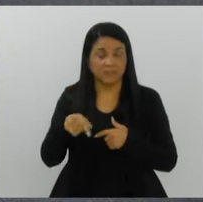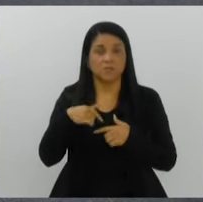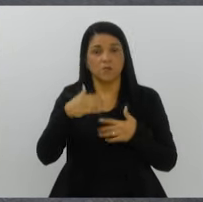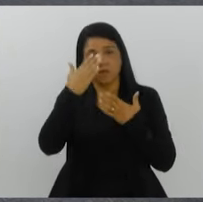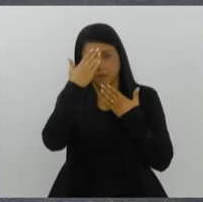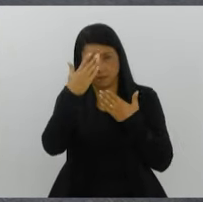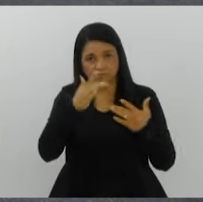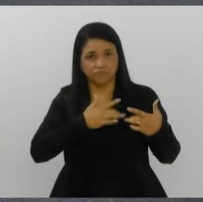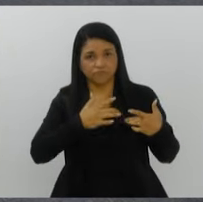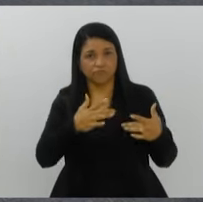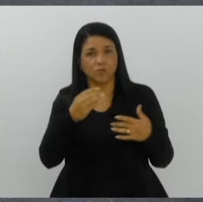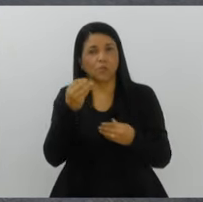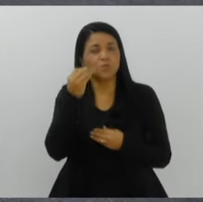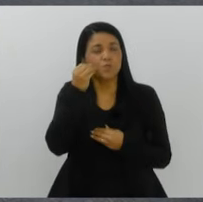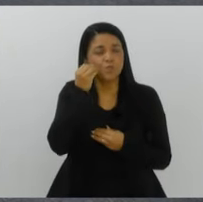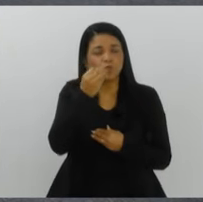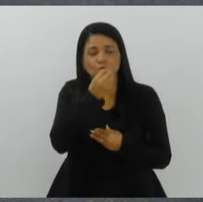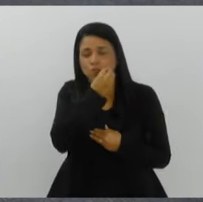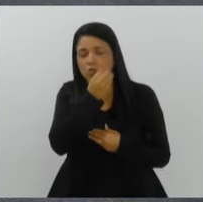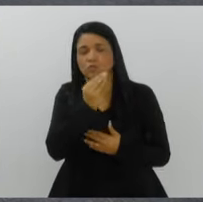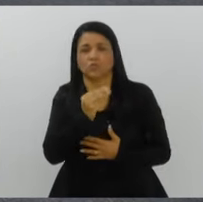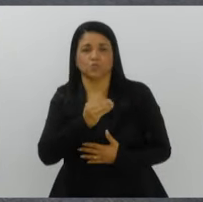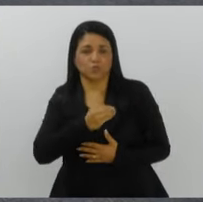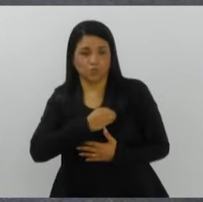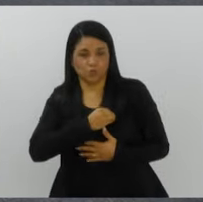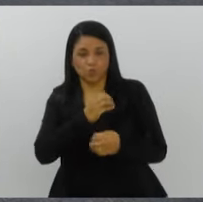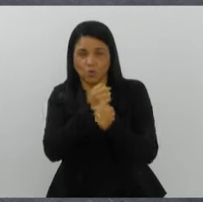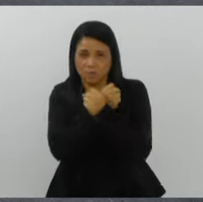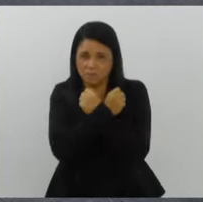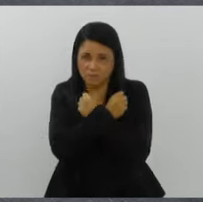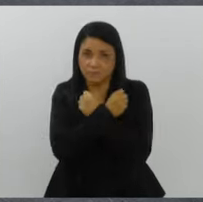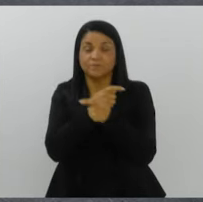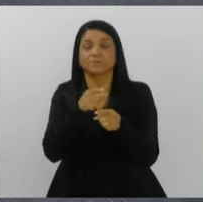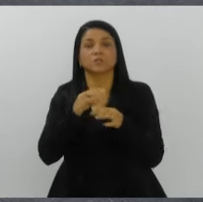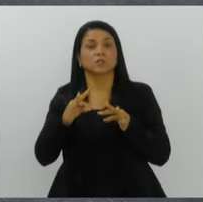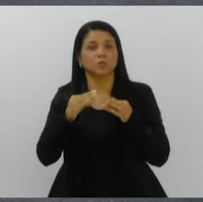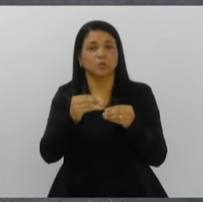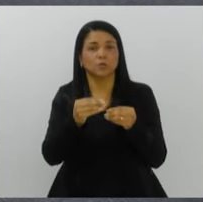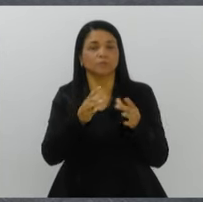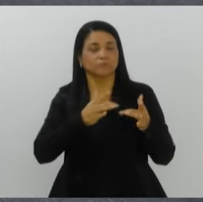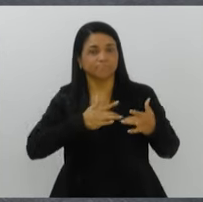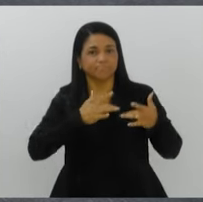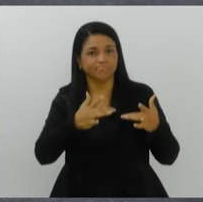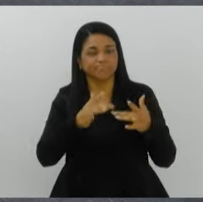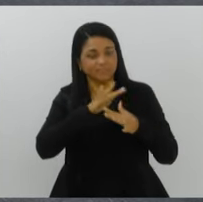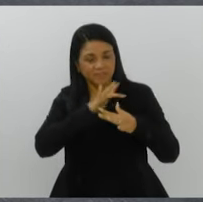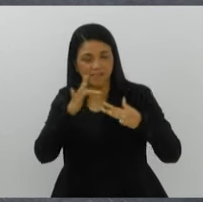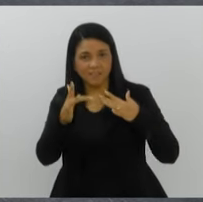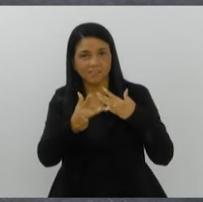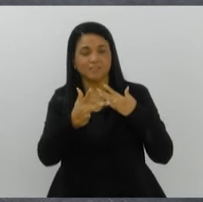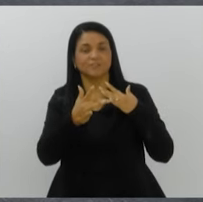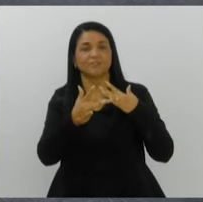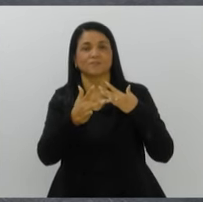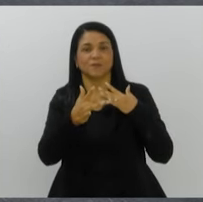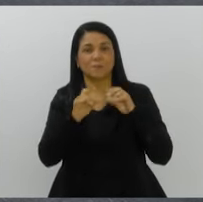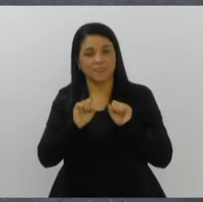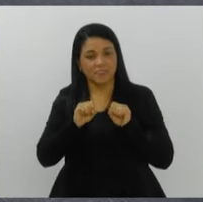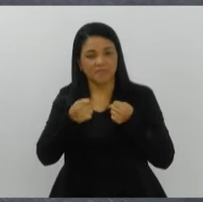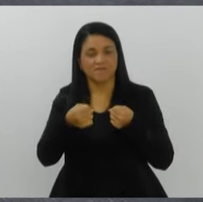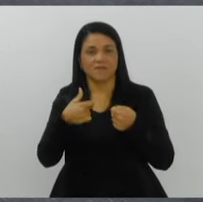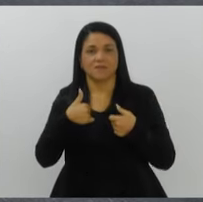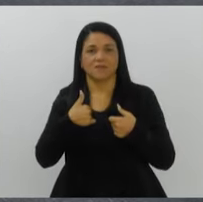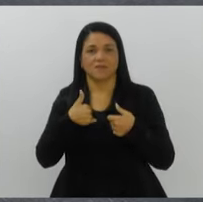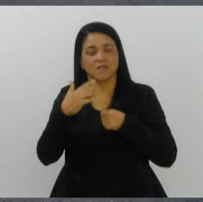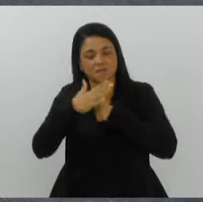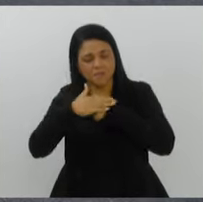solidariedade, deixo um beijo no coração de vocês, de todos aqueles e aquelas que se dispuseram das suas redes sociais também para